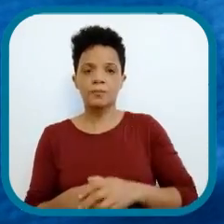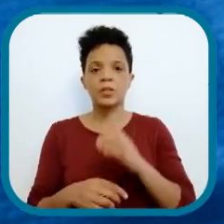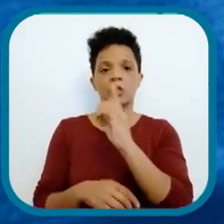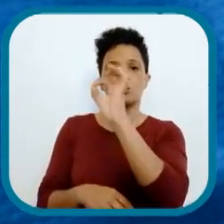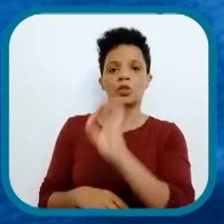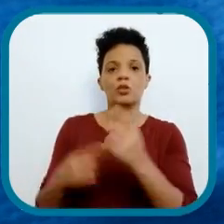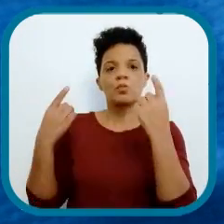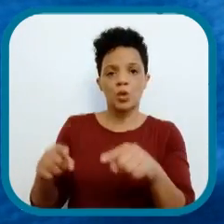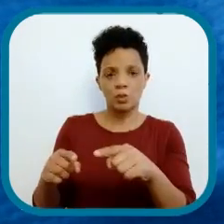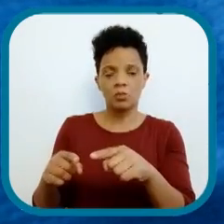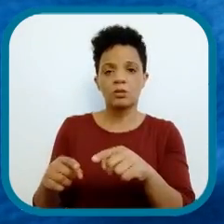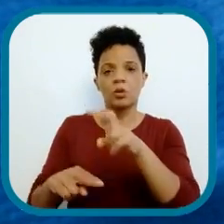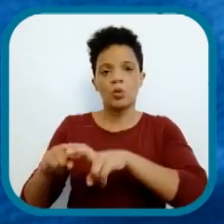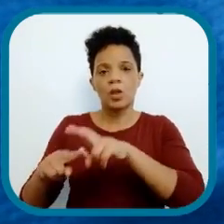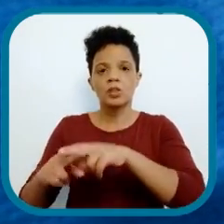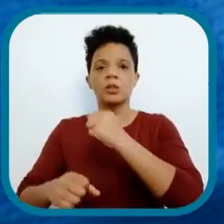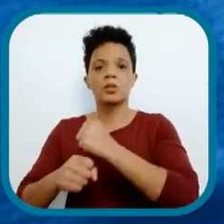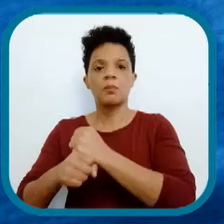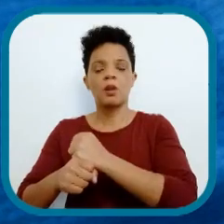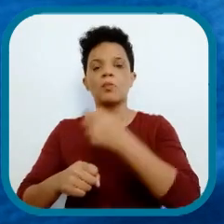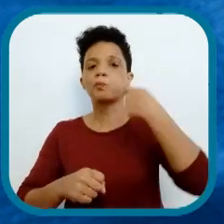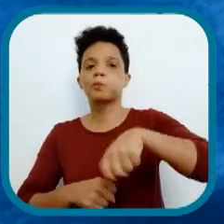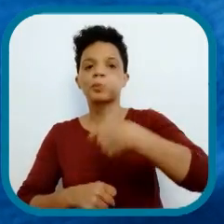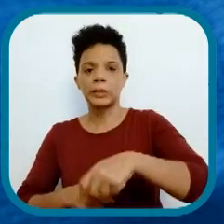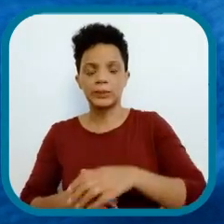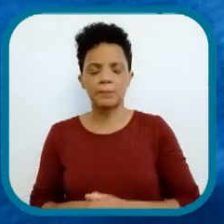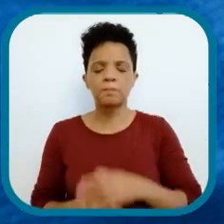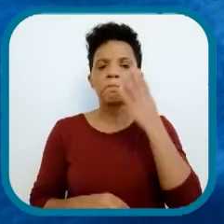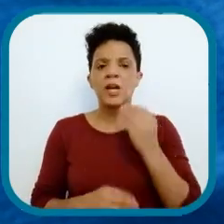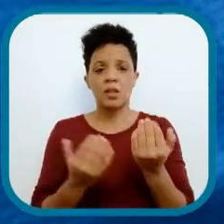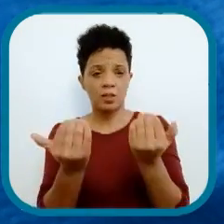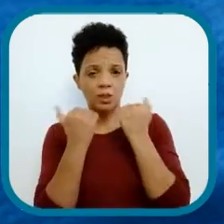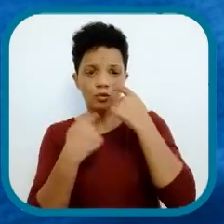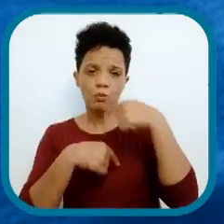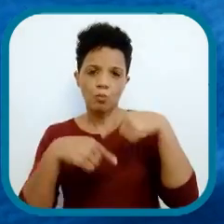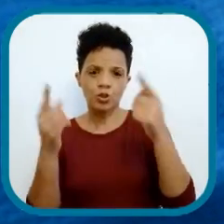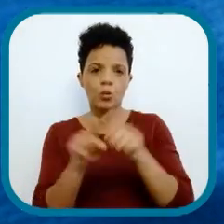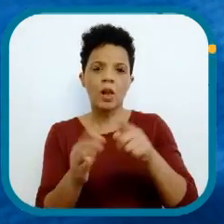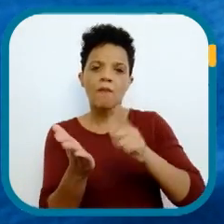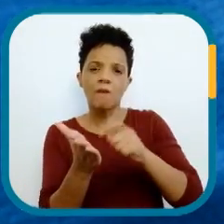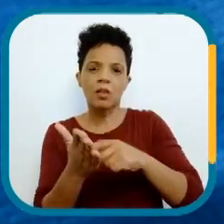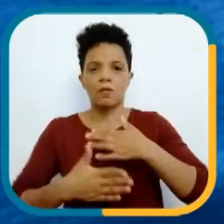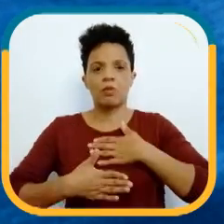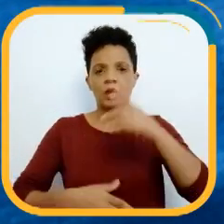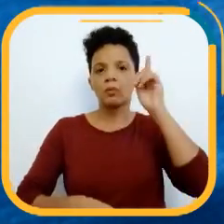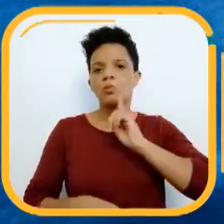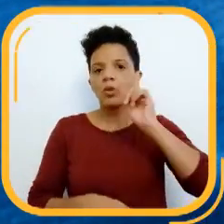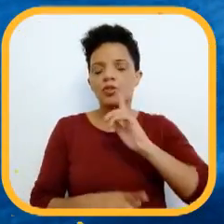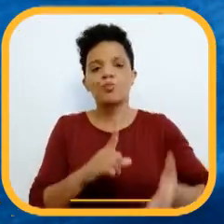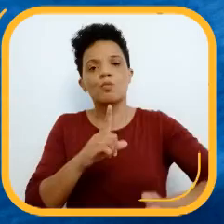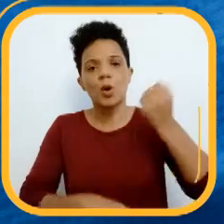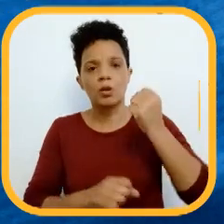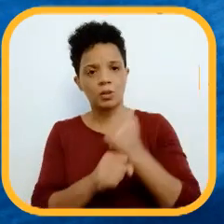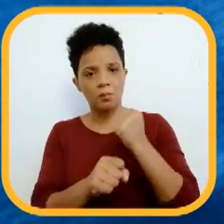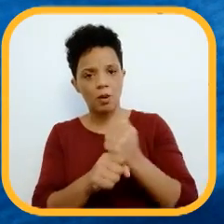por mulheres e apenas 6% dos lugares dos cargos de presidência. Considera que estes dados refletem uma falta de vontade